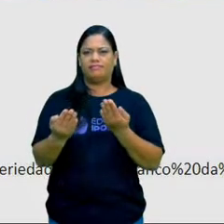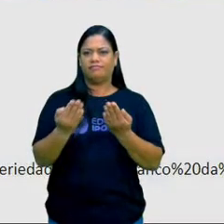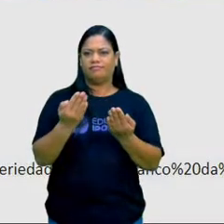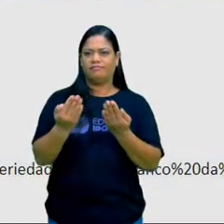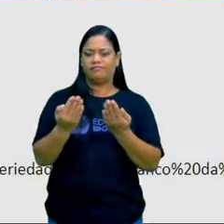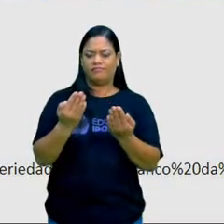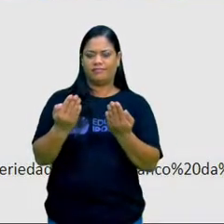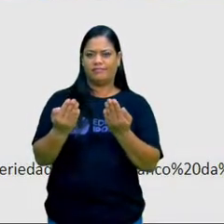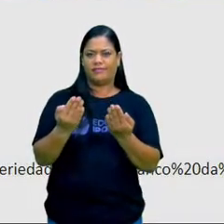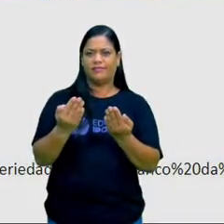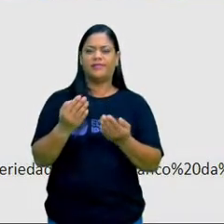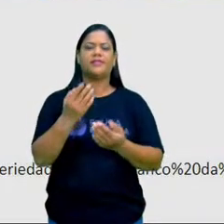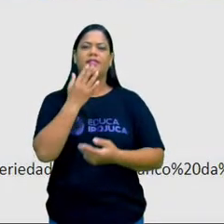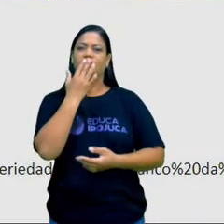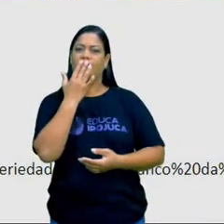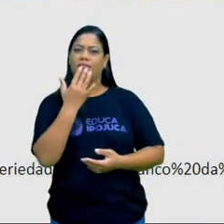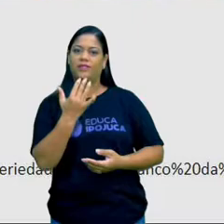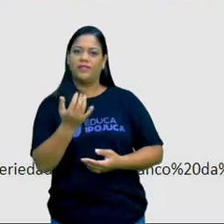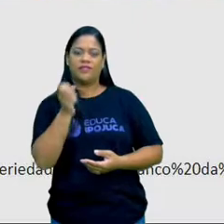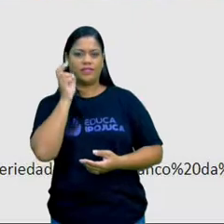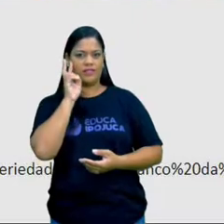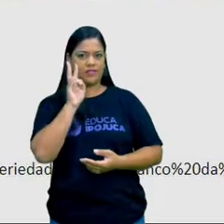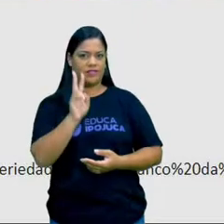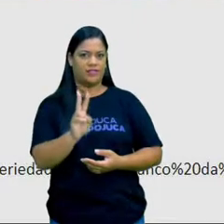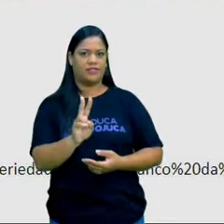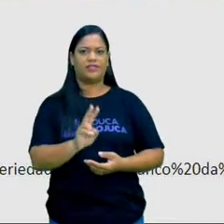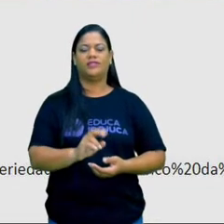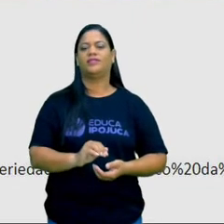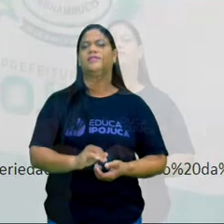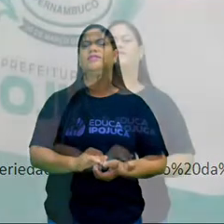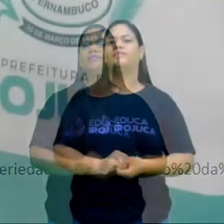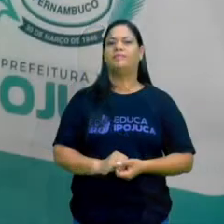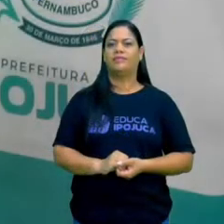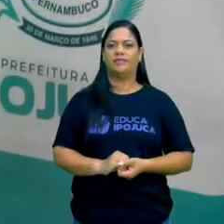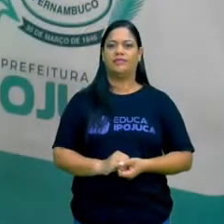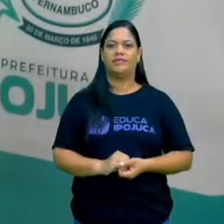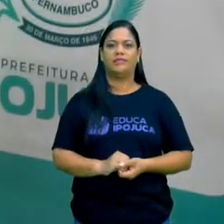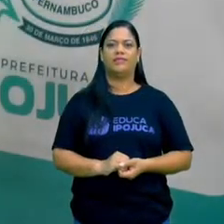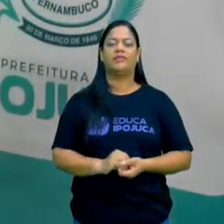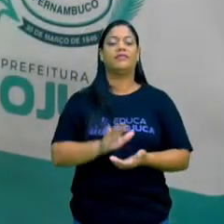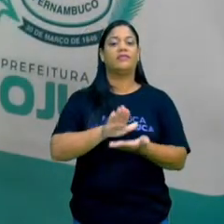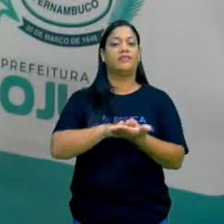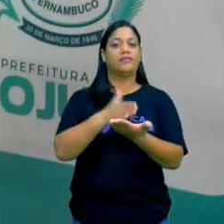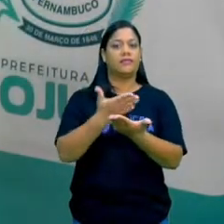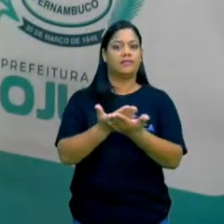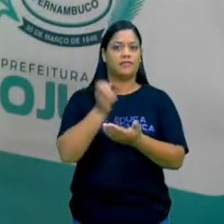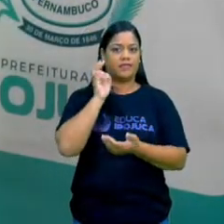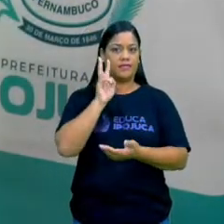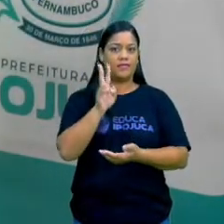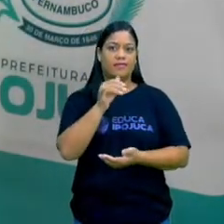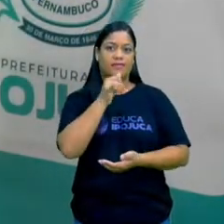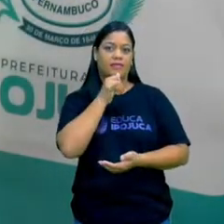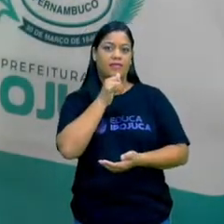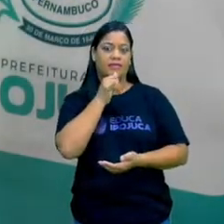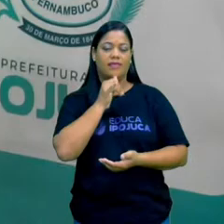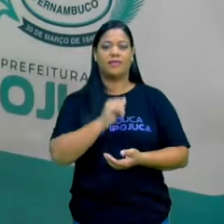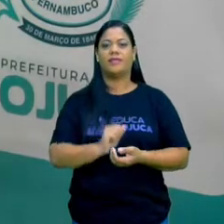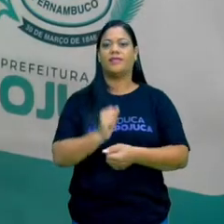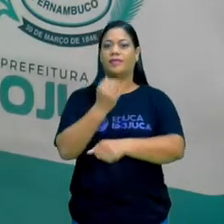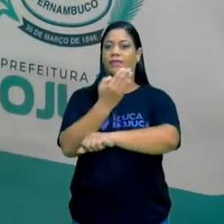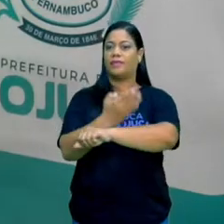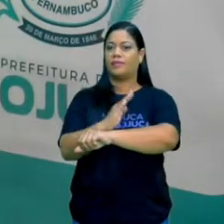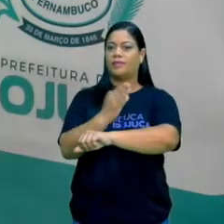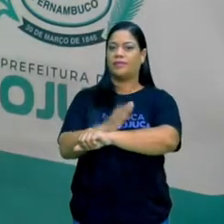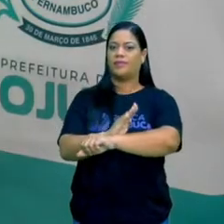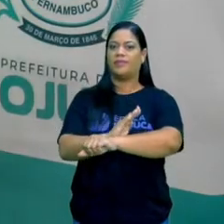e efetivas com as cores. Veja alguma delas. A gente vai ver algumas dessas interpretações. Por exemplo, o